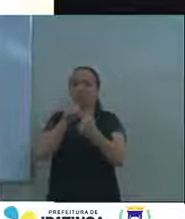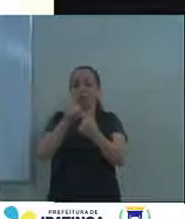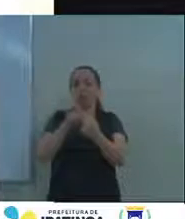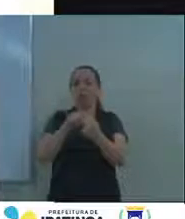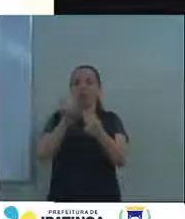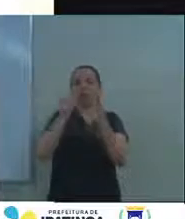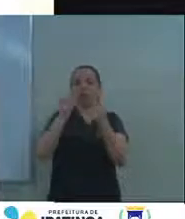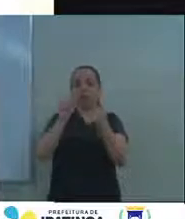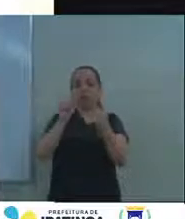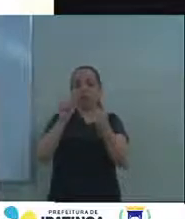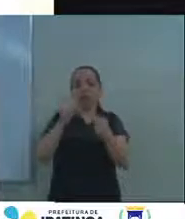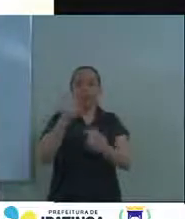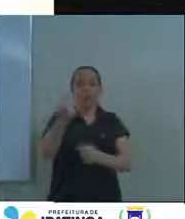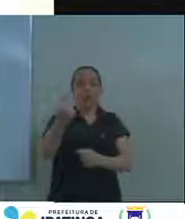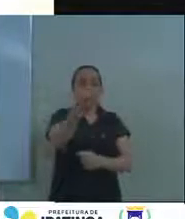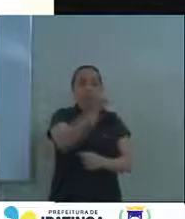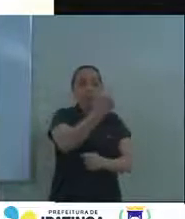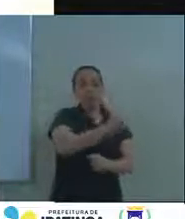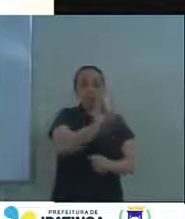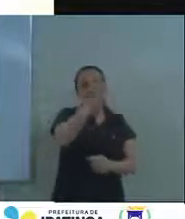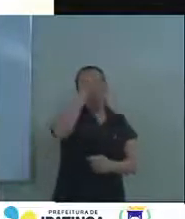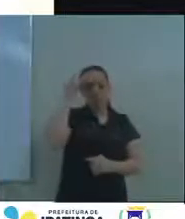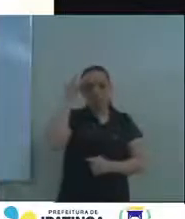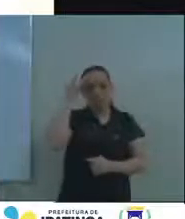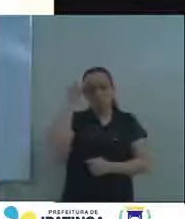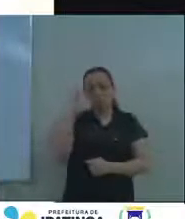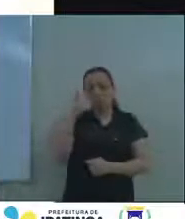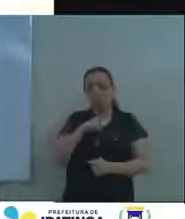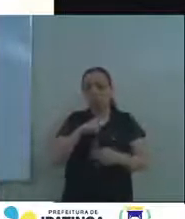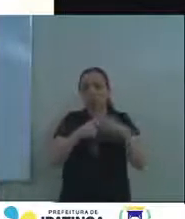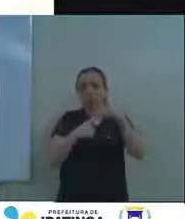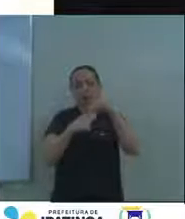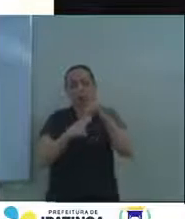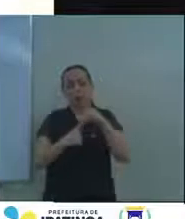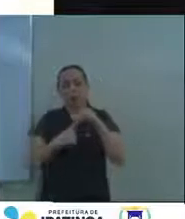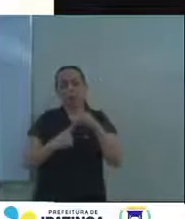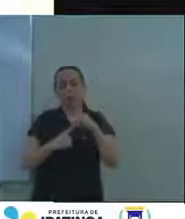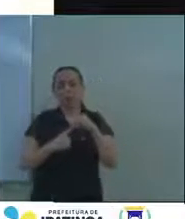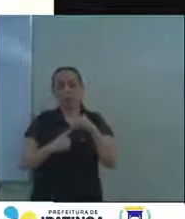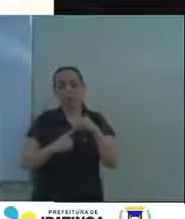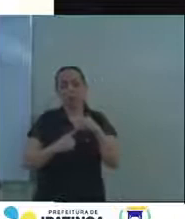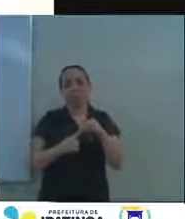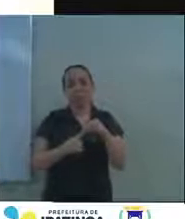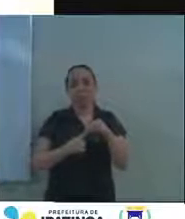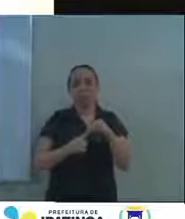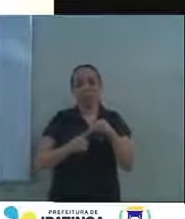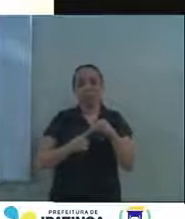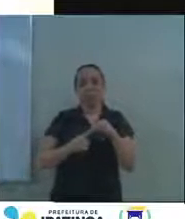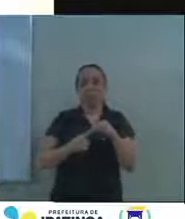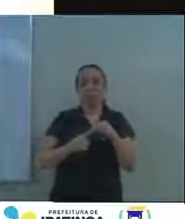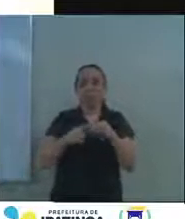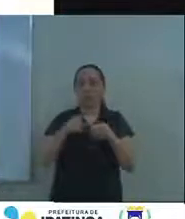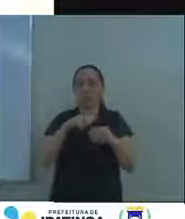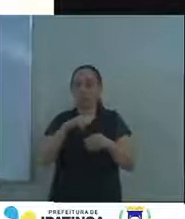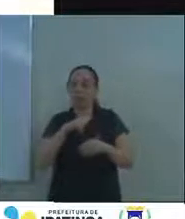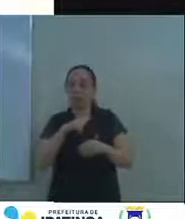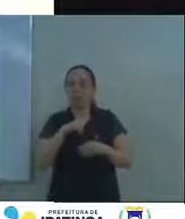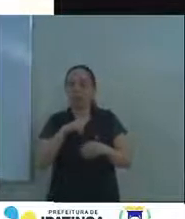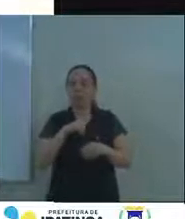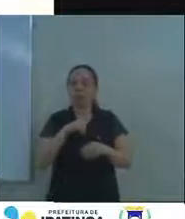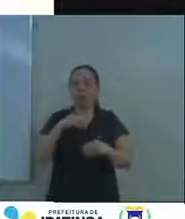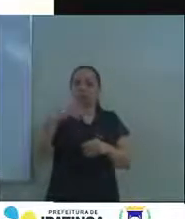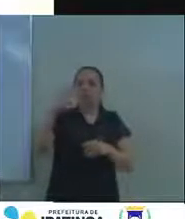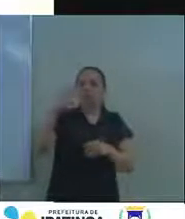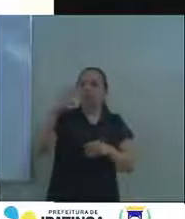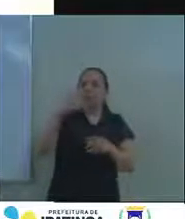pré-estabelecido. Cada pessoa é única. Então, se eu dou uma aula de 3 horas para